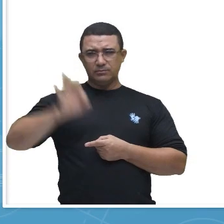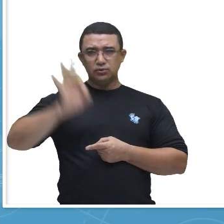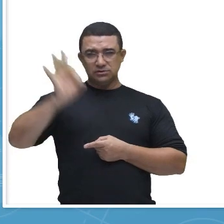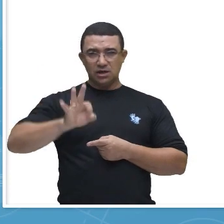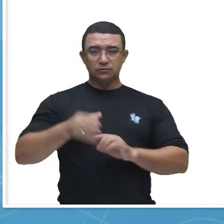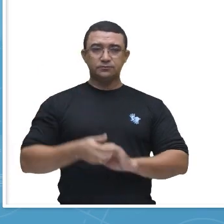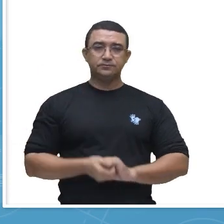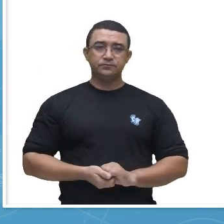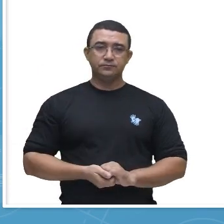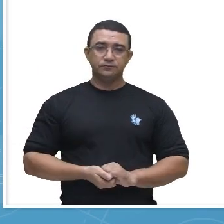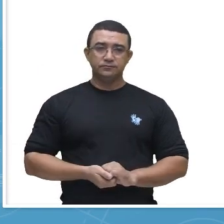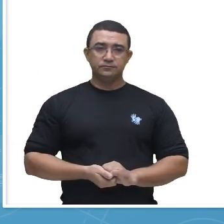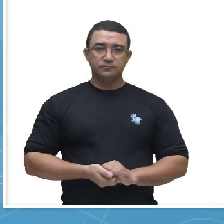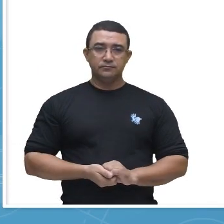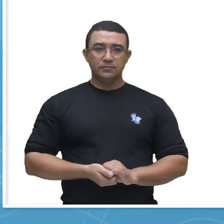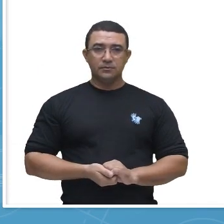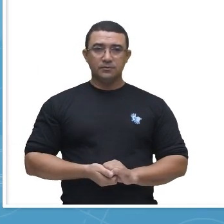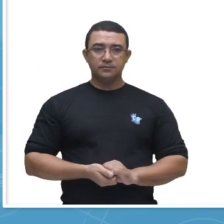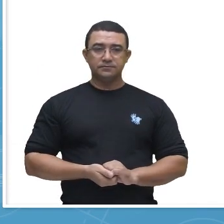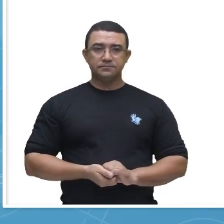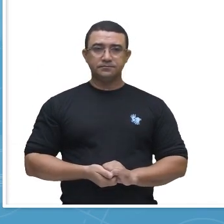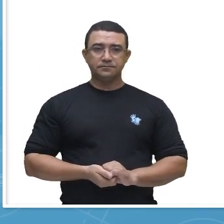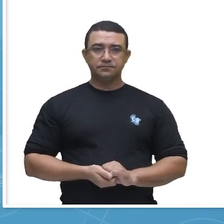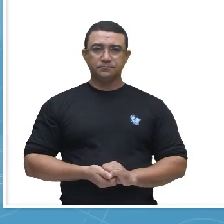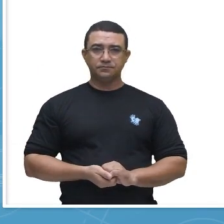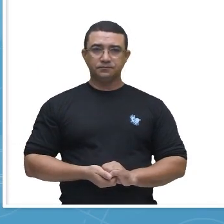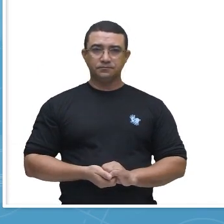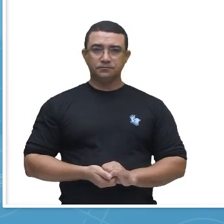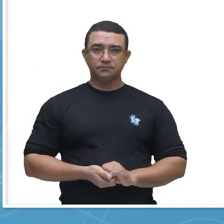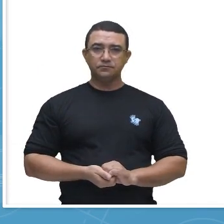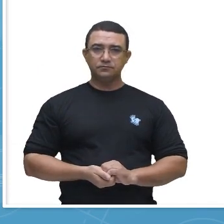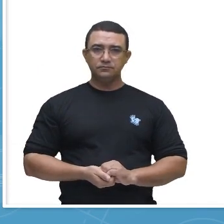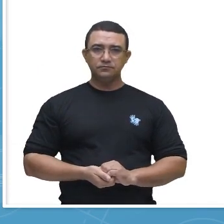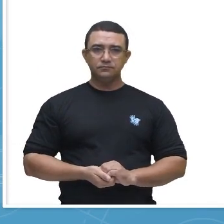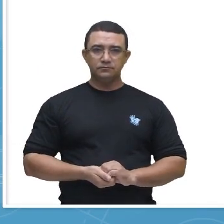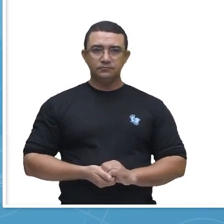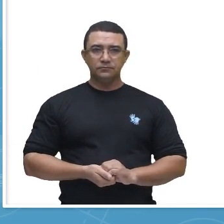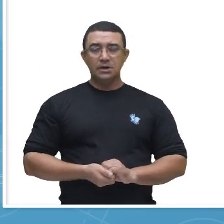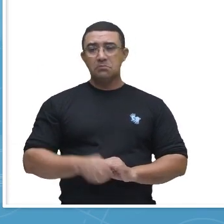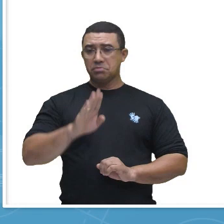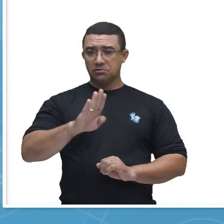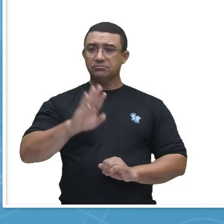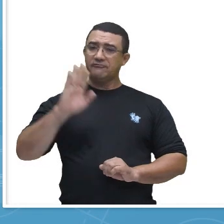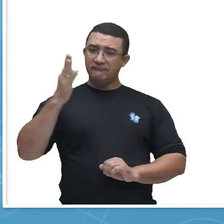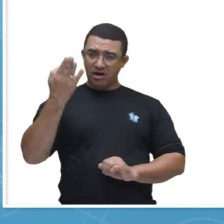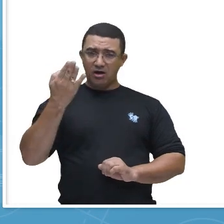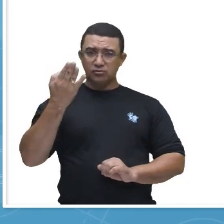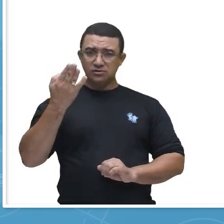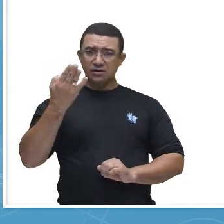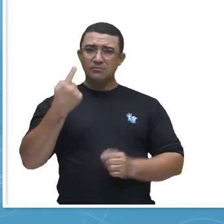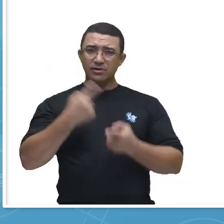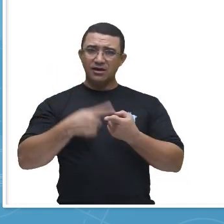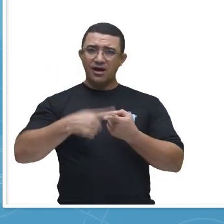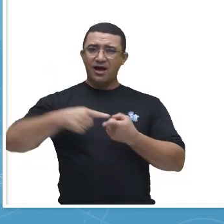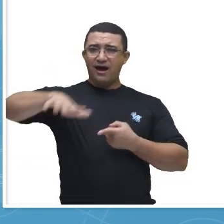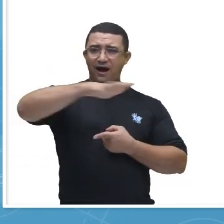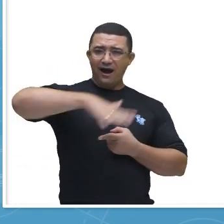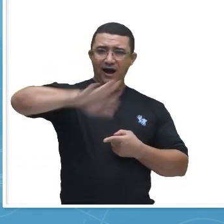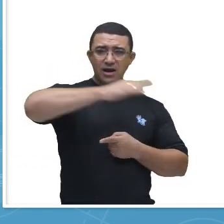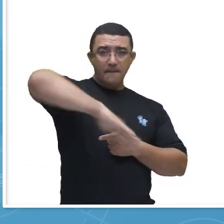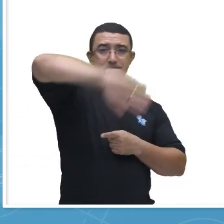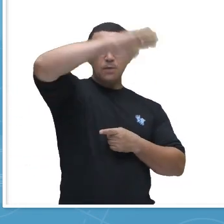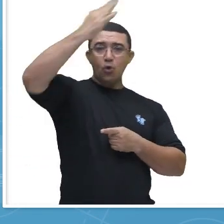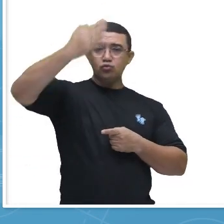quê? 90%, não é isso? 90%, tá? A letra B é falsa, por quê? Porque as áreas